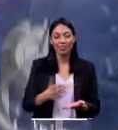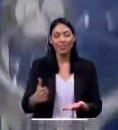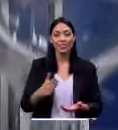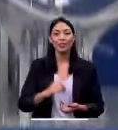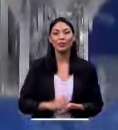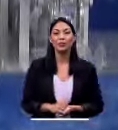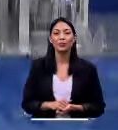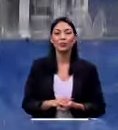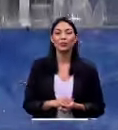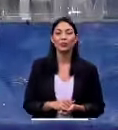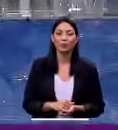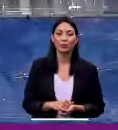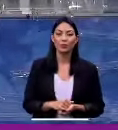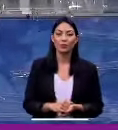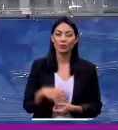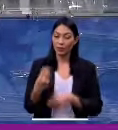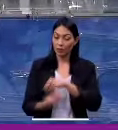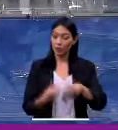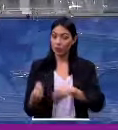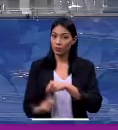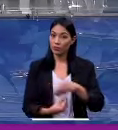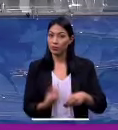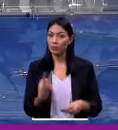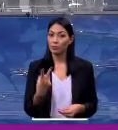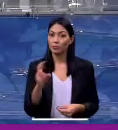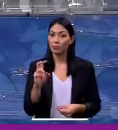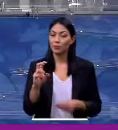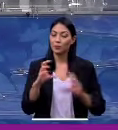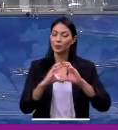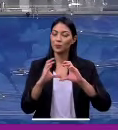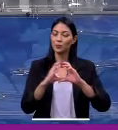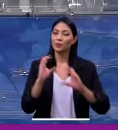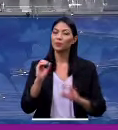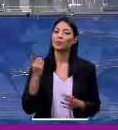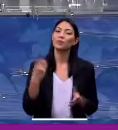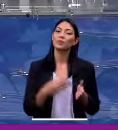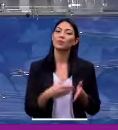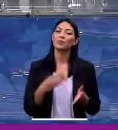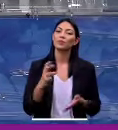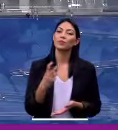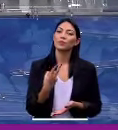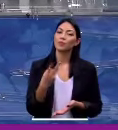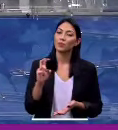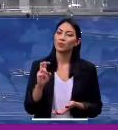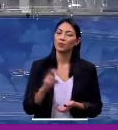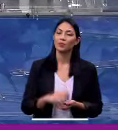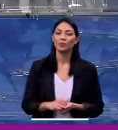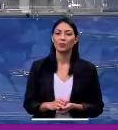Valendo! Globo carregado, embaralhando 25 bolas numeradas de 01 a 25.